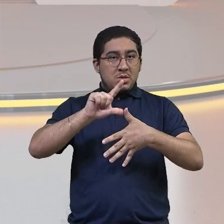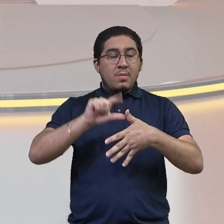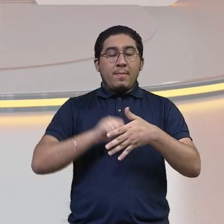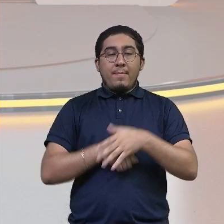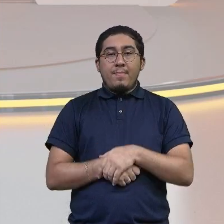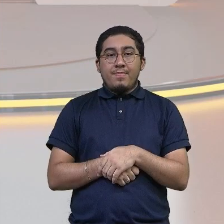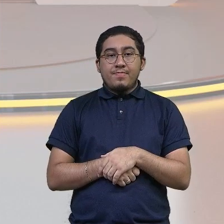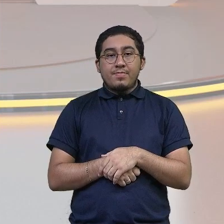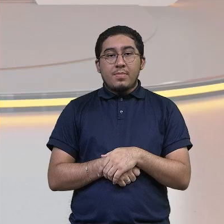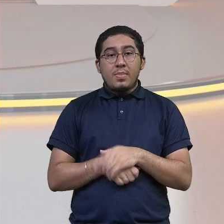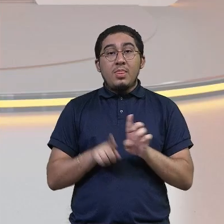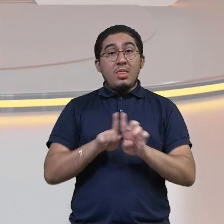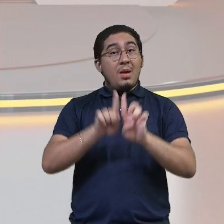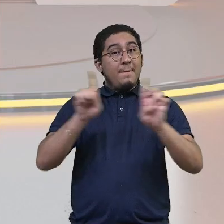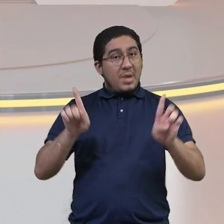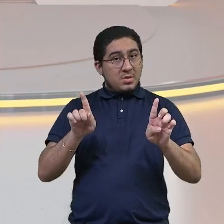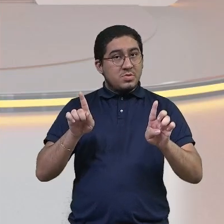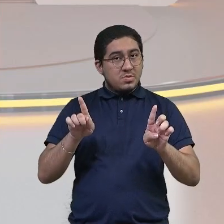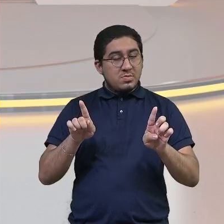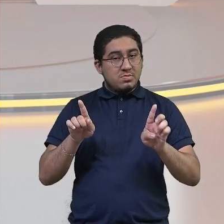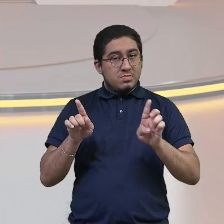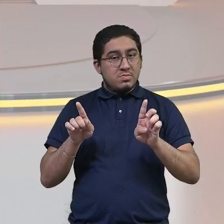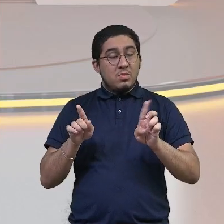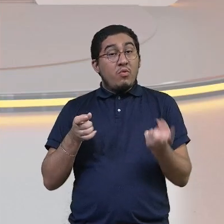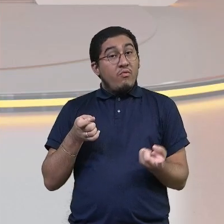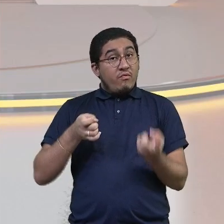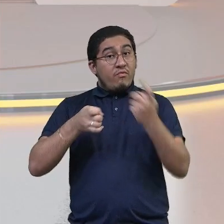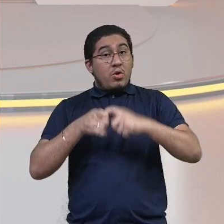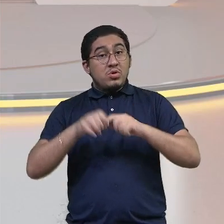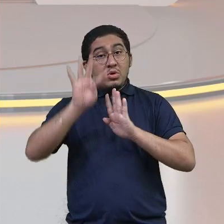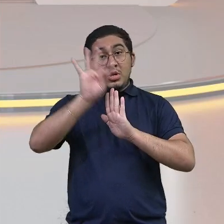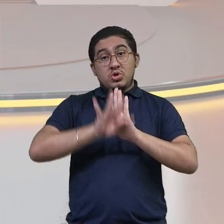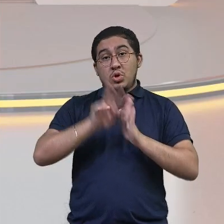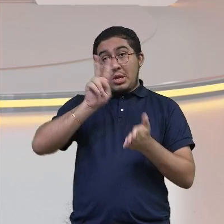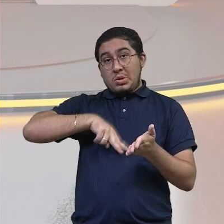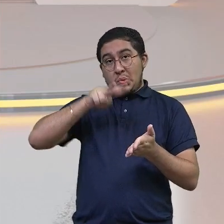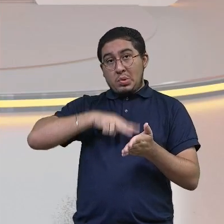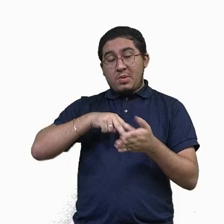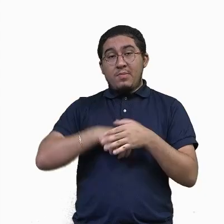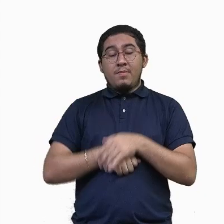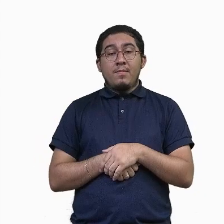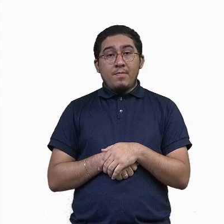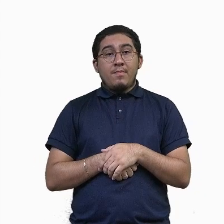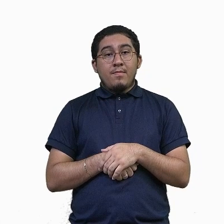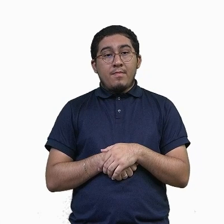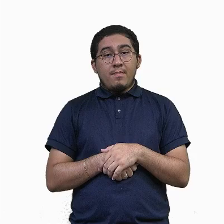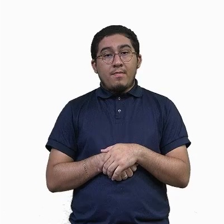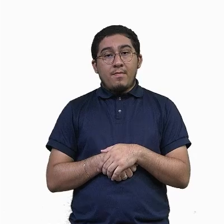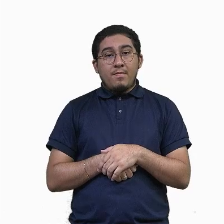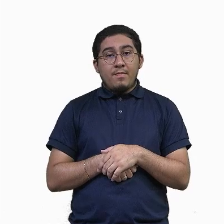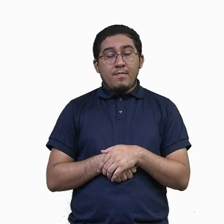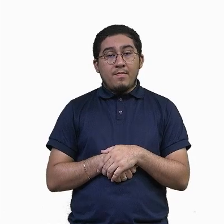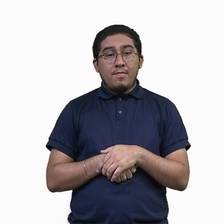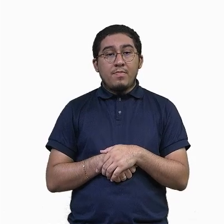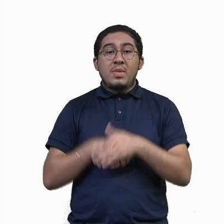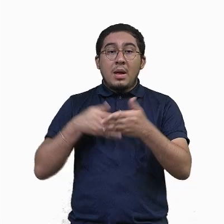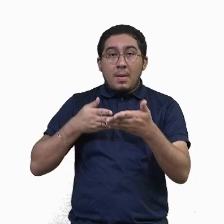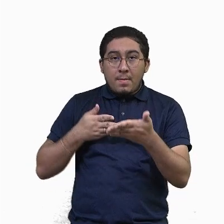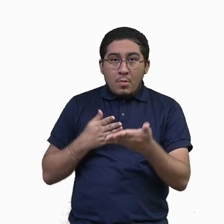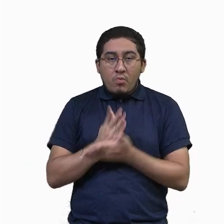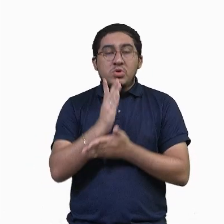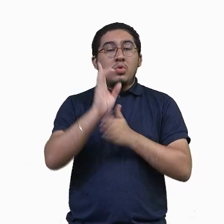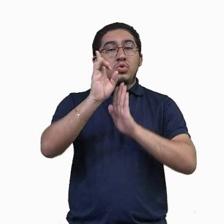Mas, continuando o nosso texto, nós vamos verificar que a consolidação dos direitos humanos e os